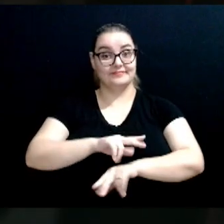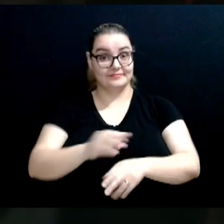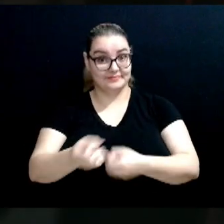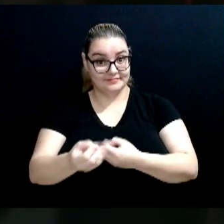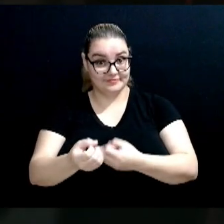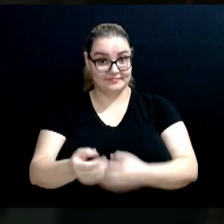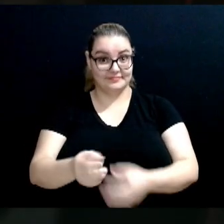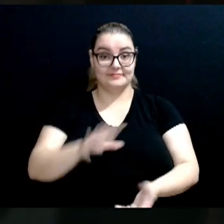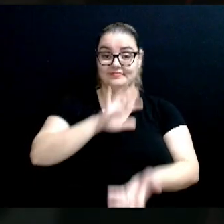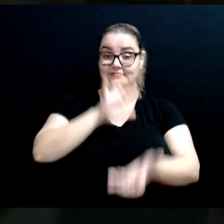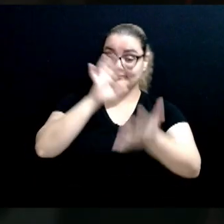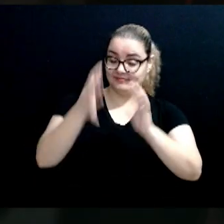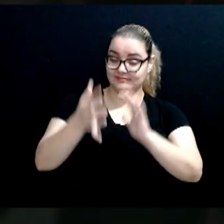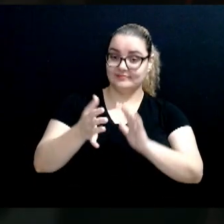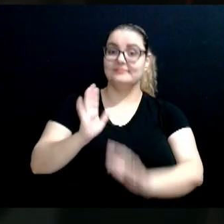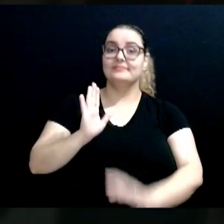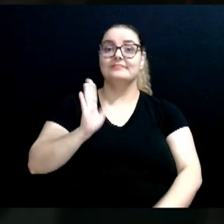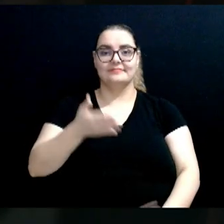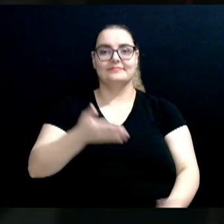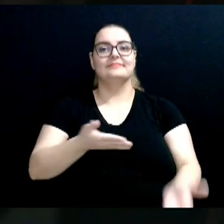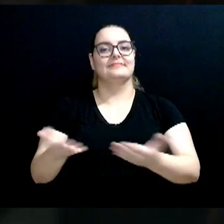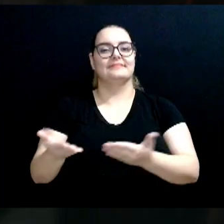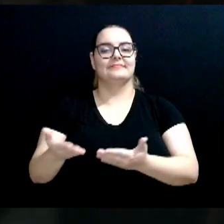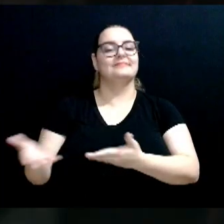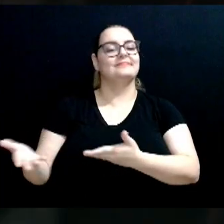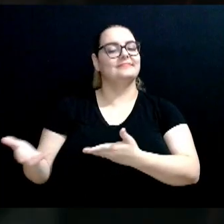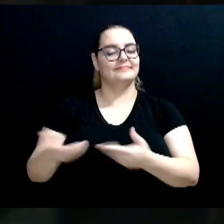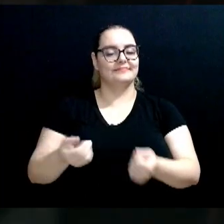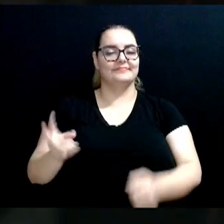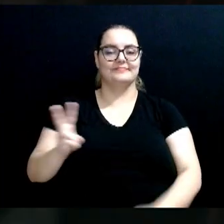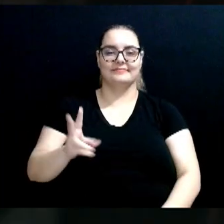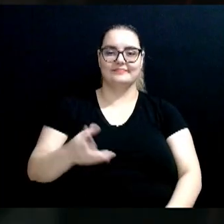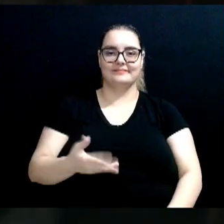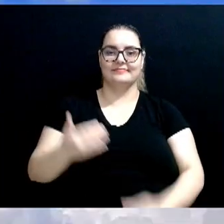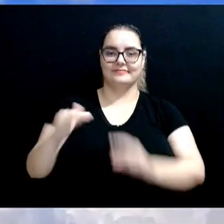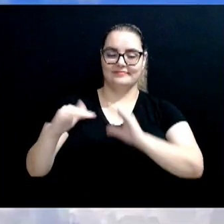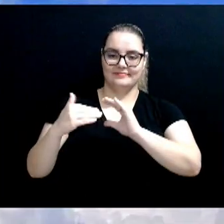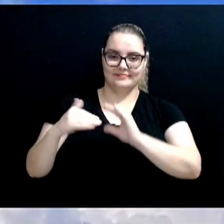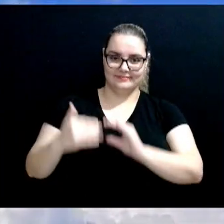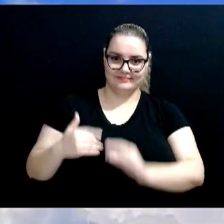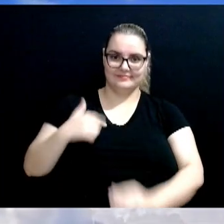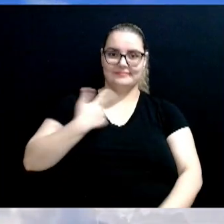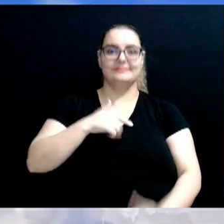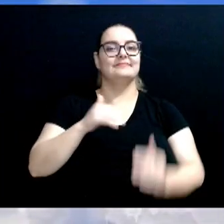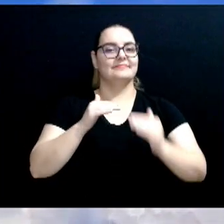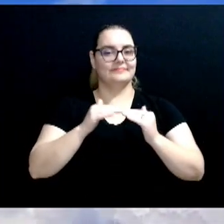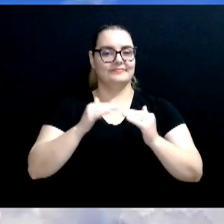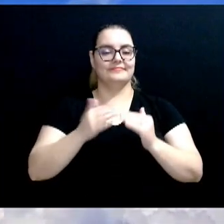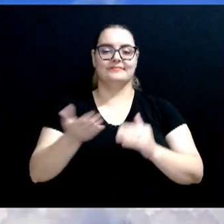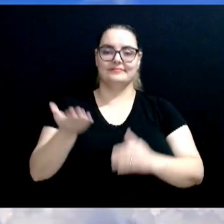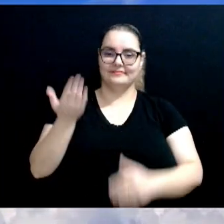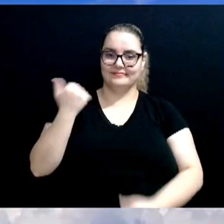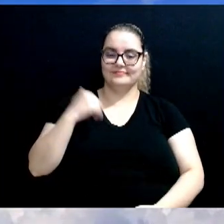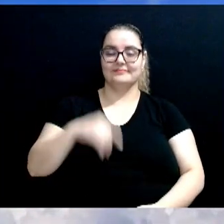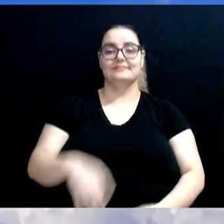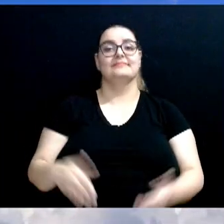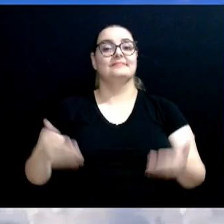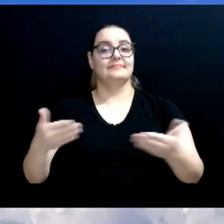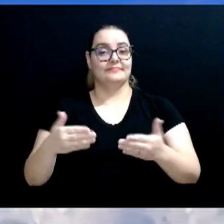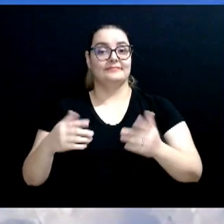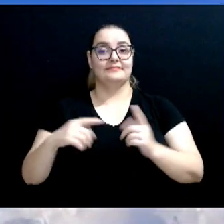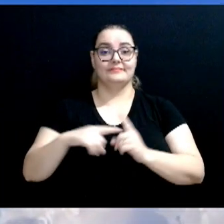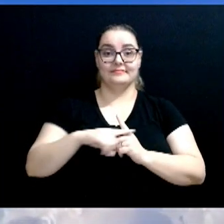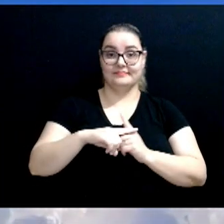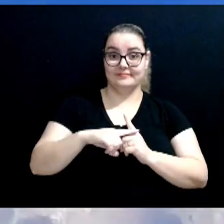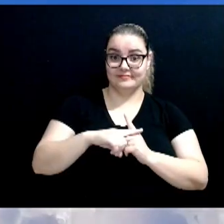do tempo e já a apresentação das nossas convidadas. Enquanto isso, já mandando mensagem pra gente. Combinado? Vamos lá, gente. Previsão do tempo pra hoje. Céu